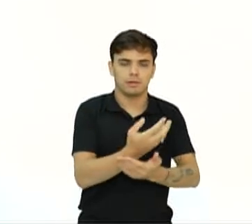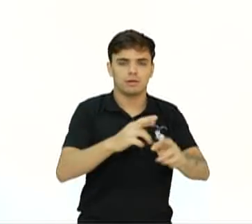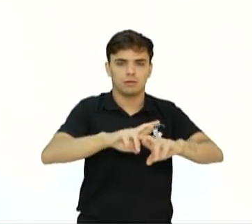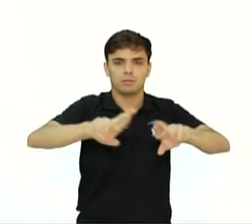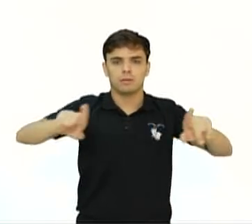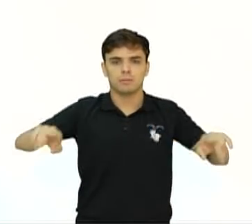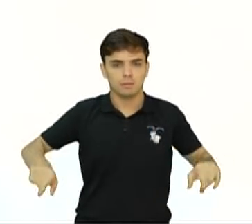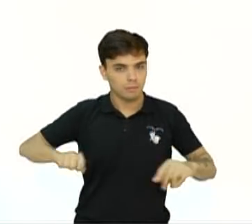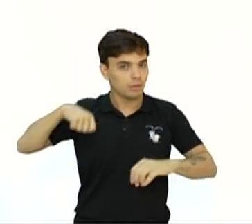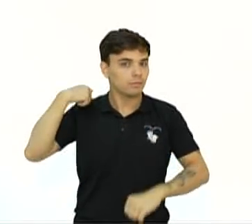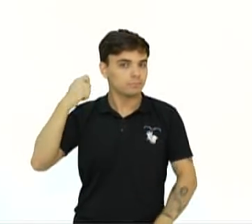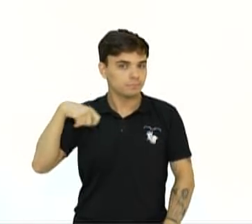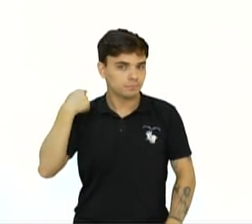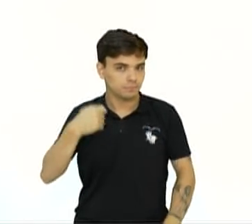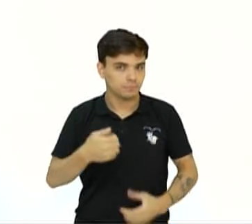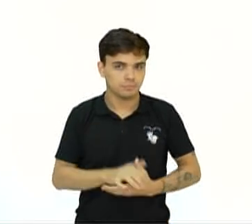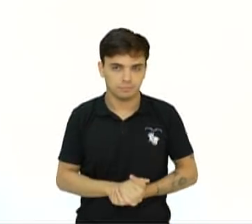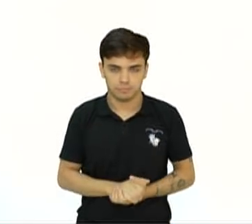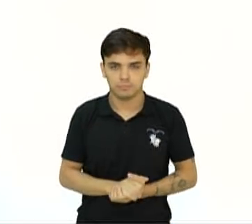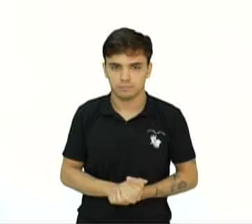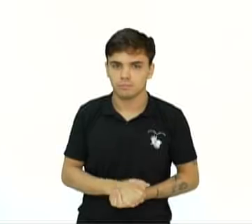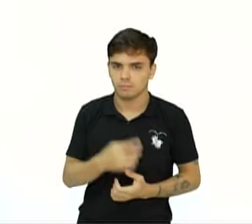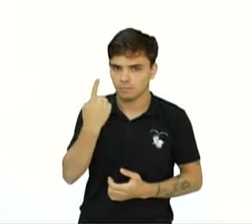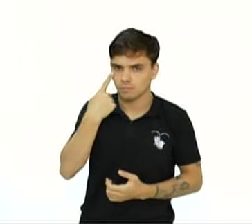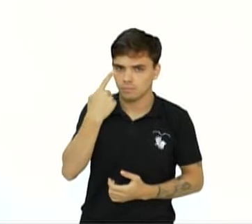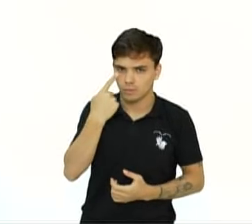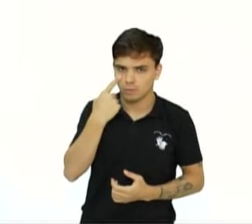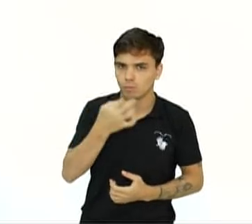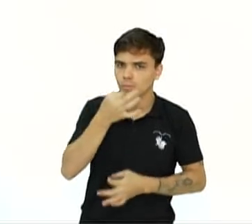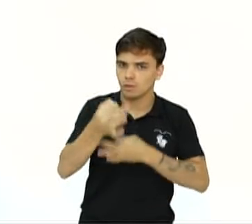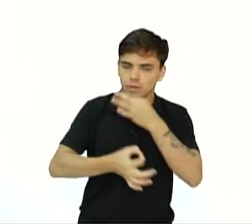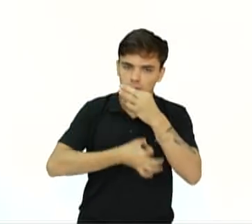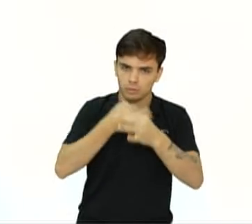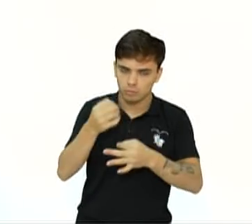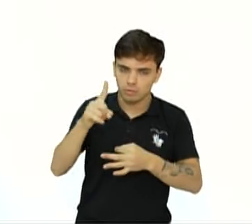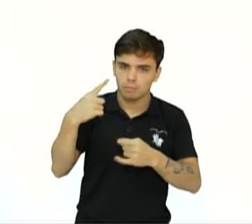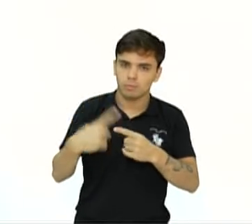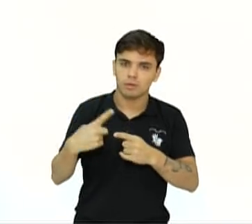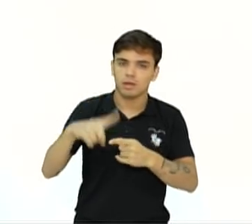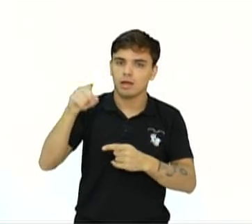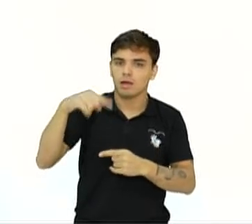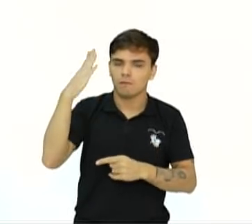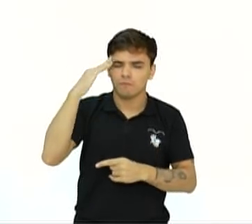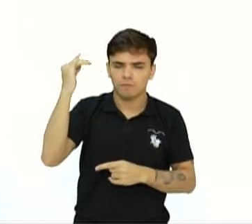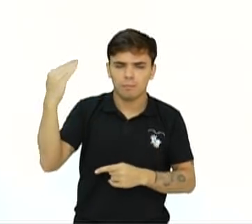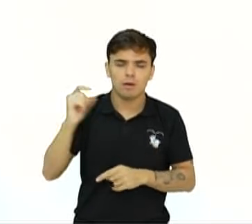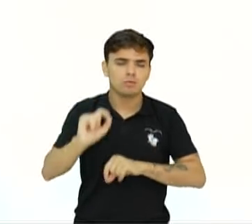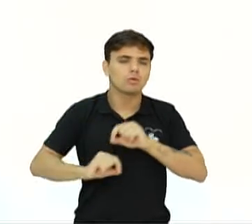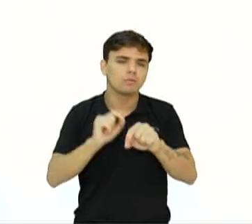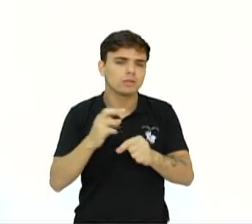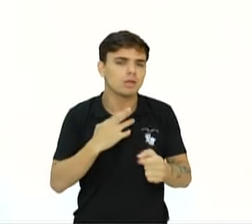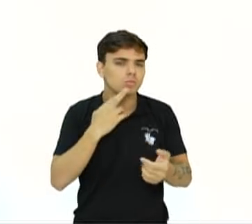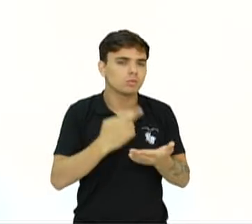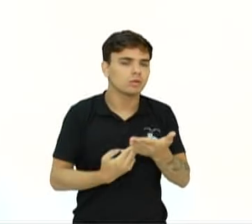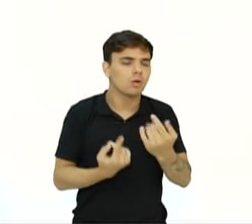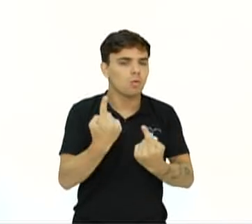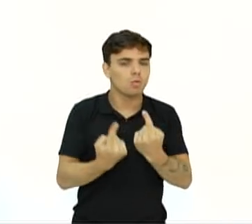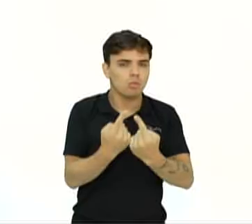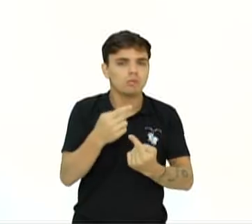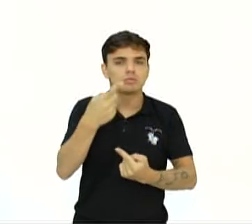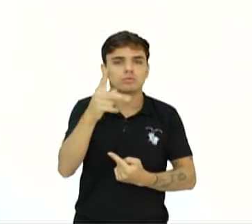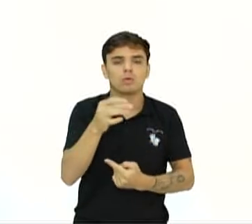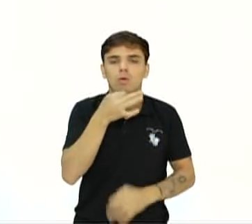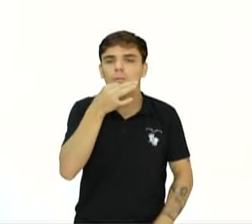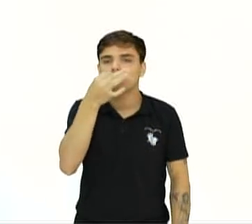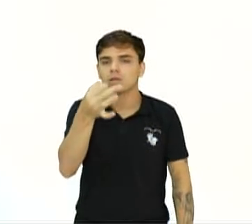sua opinião? Eu vou te dar uma sugestão de resposta. Porque é uma obra muito famosa. O que você respondeu aí? Qual foi a sua opinião? O